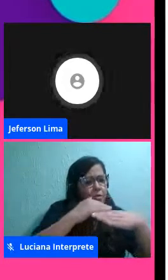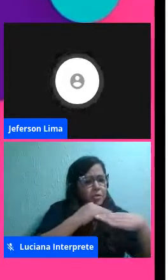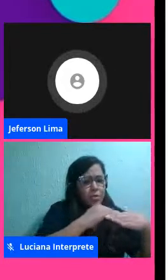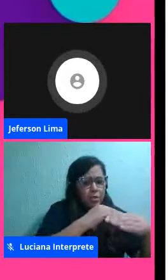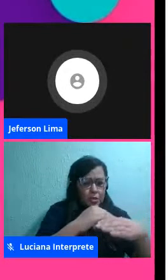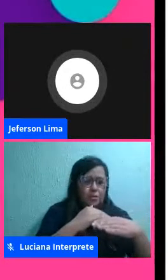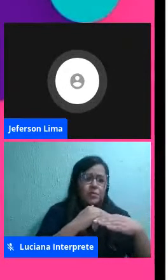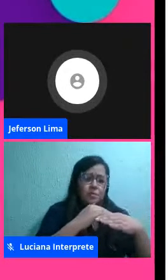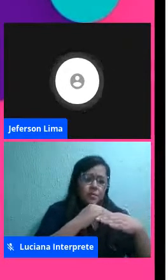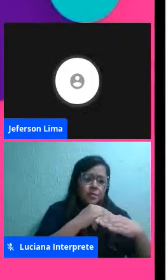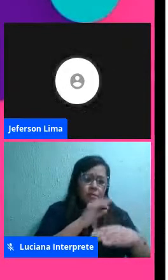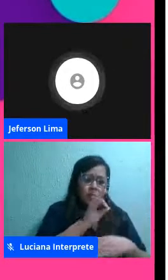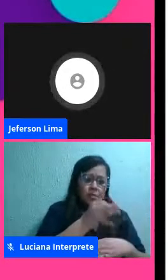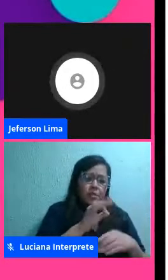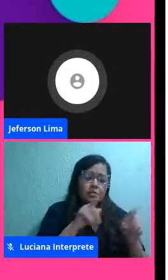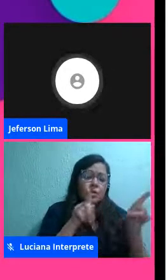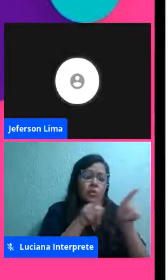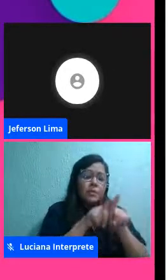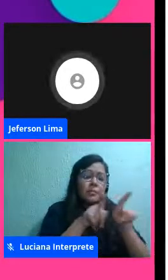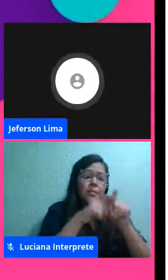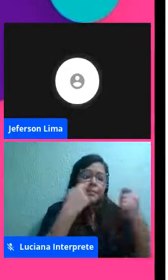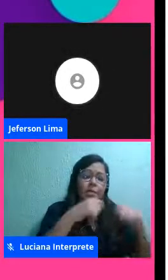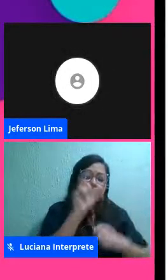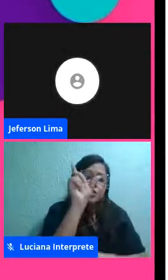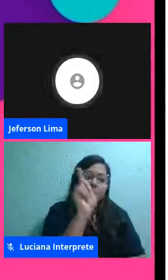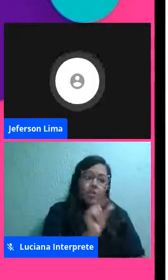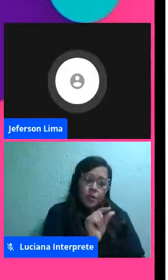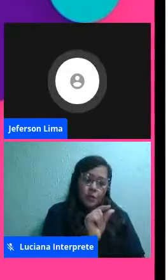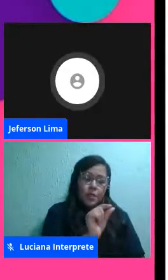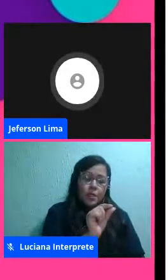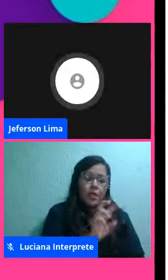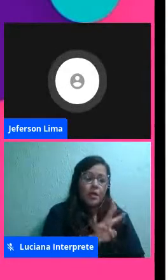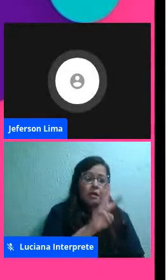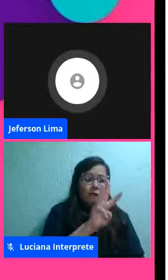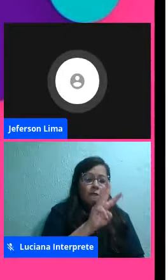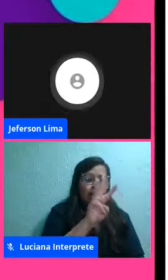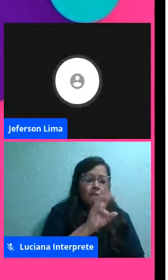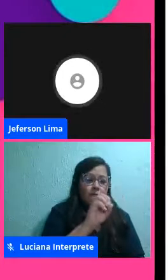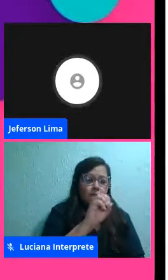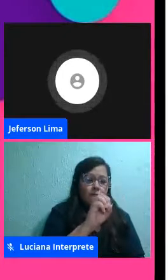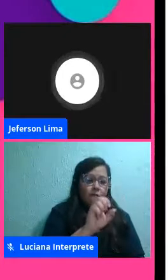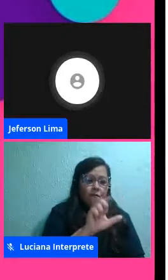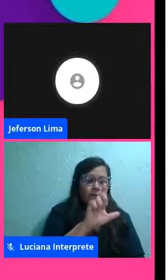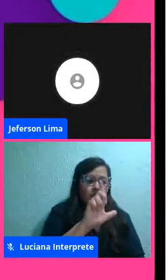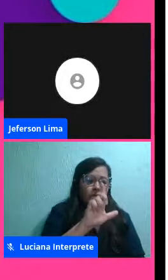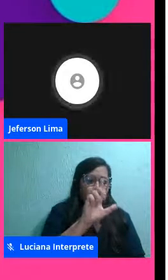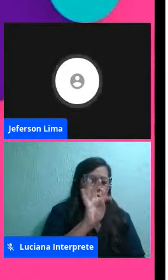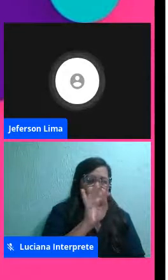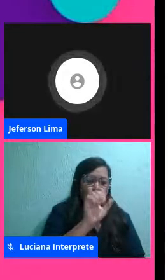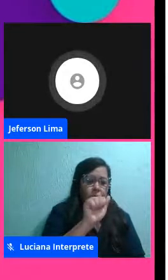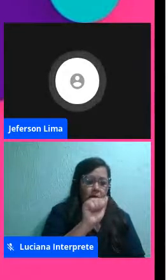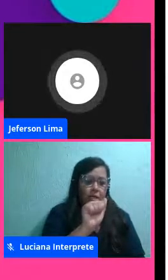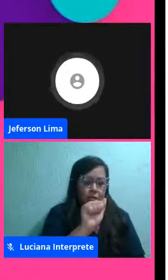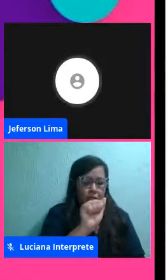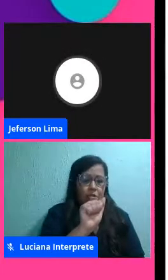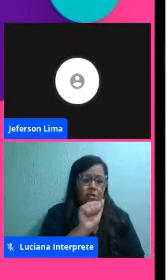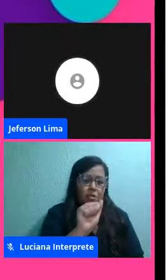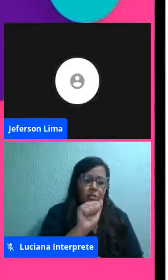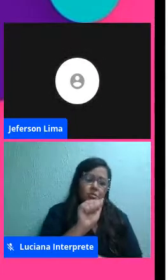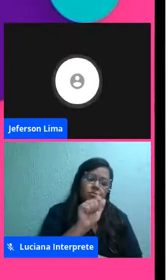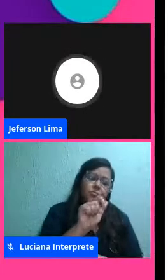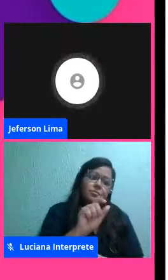um pouco a voltagem que a gente trabalha. Então, enquanto o Arduino ele vai trabalhar lá com 5 volts, o ESP ele vai trabalhar